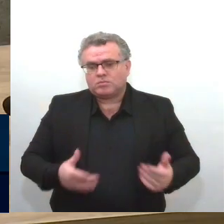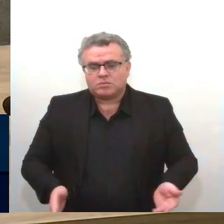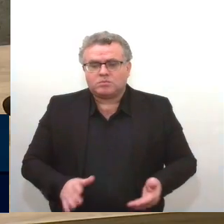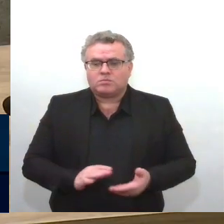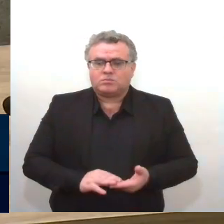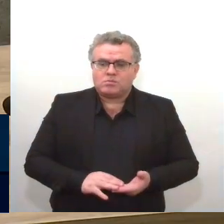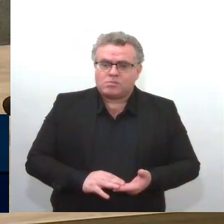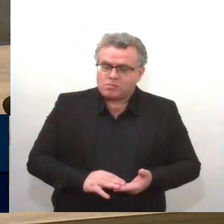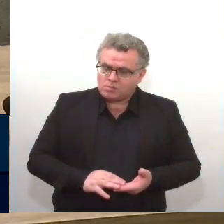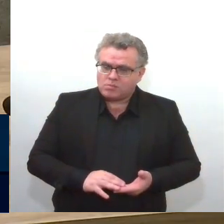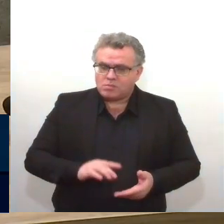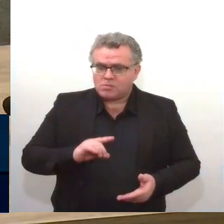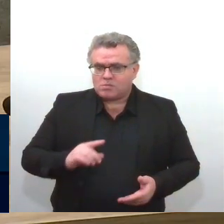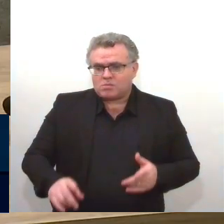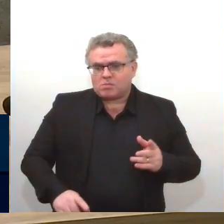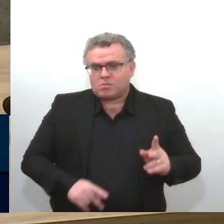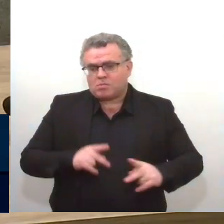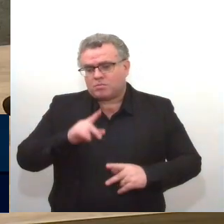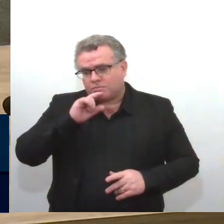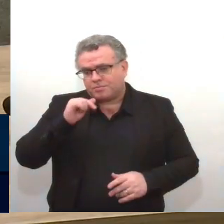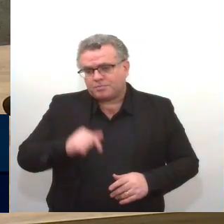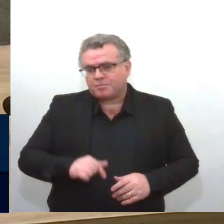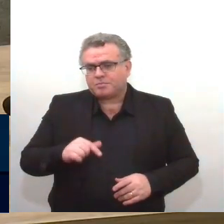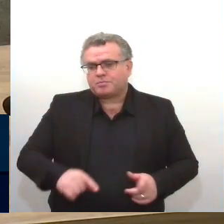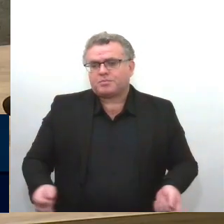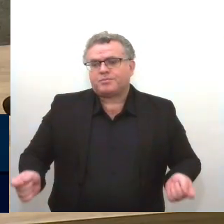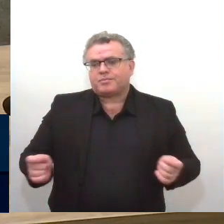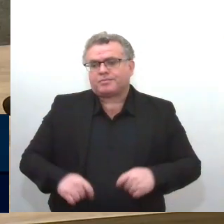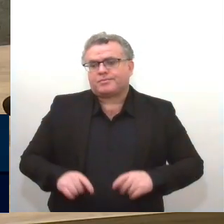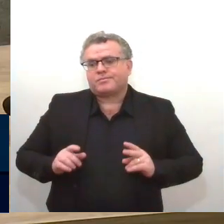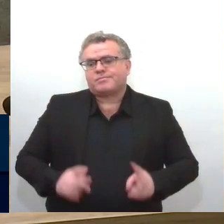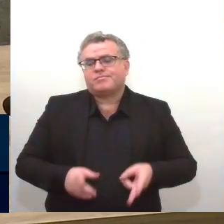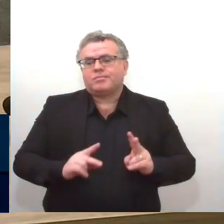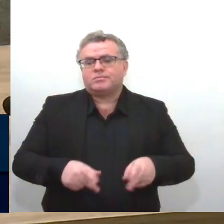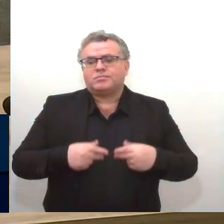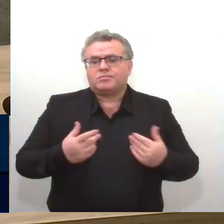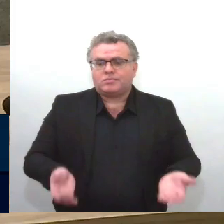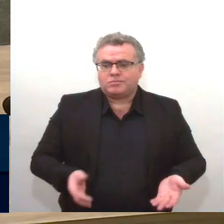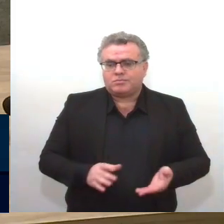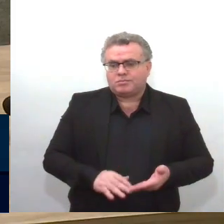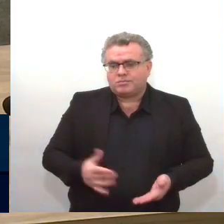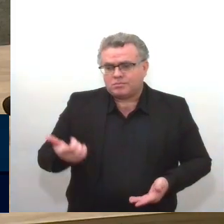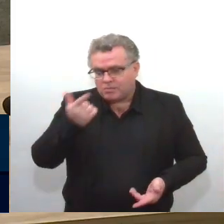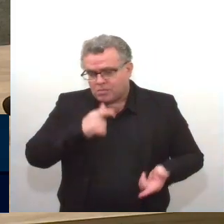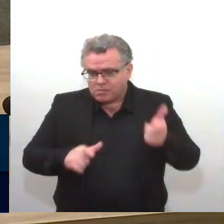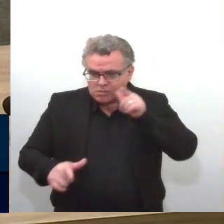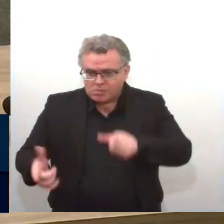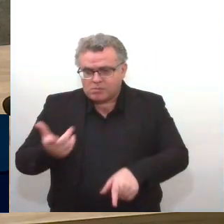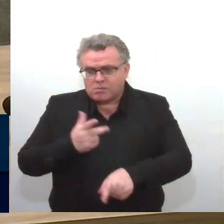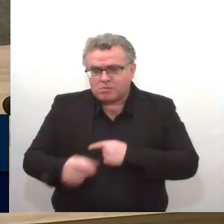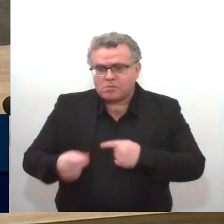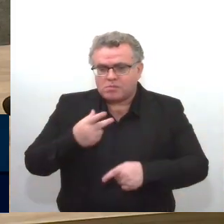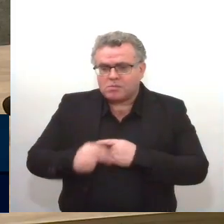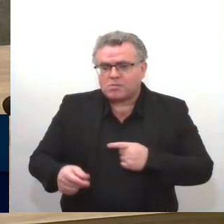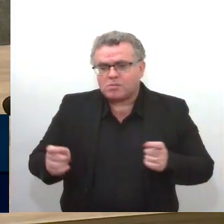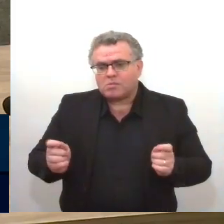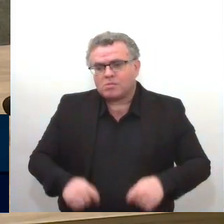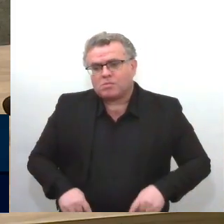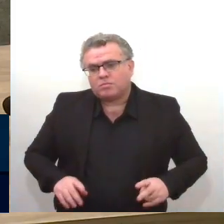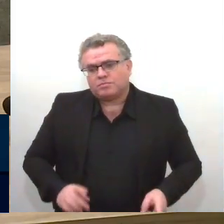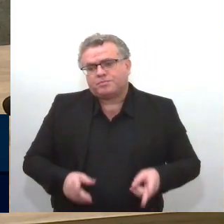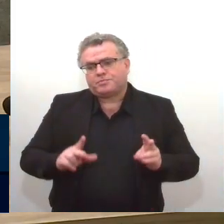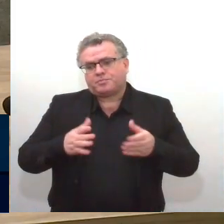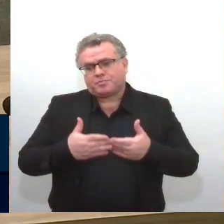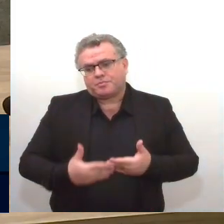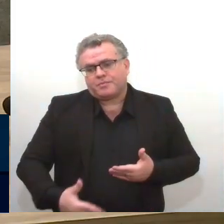e o povo seja beneficiado de alguma forma pelo próximo gestor não só Aracaju